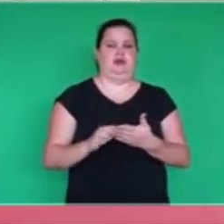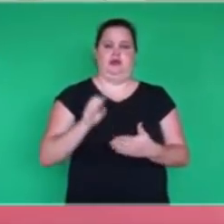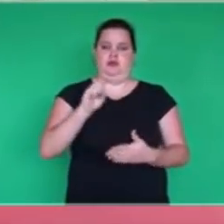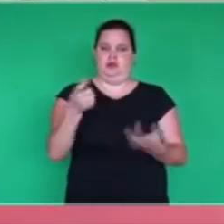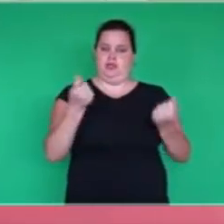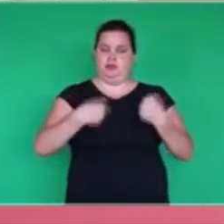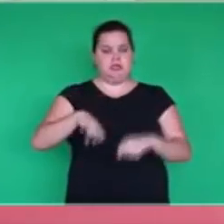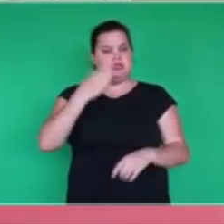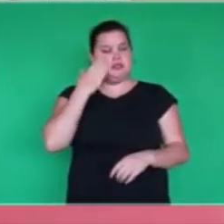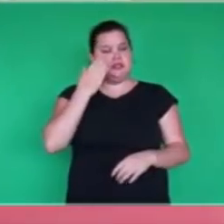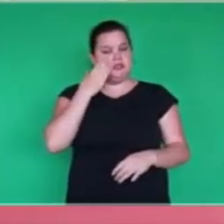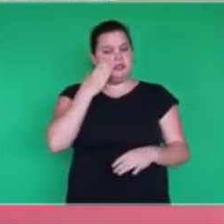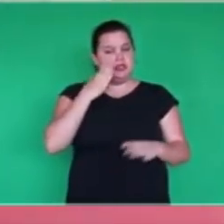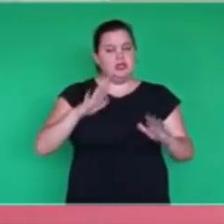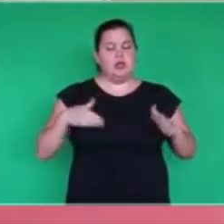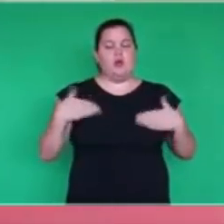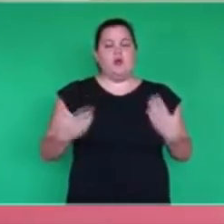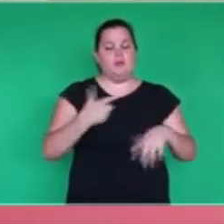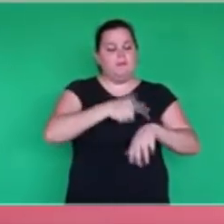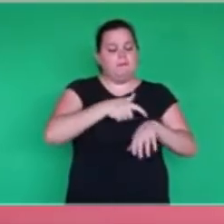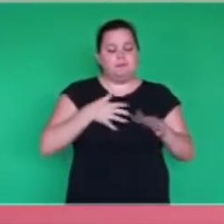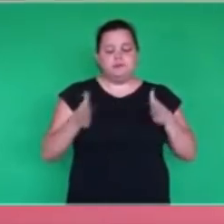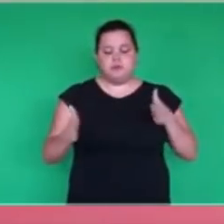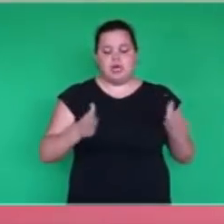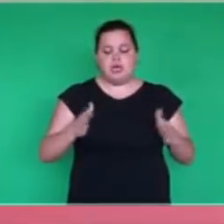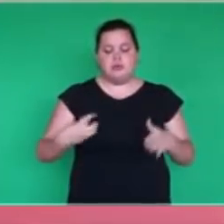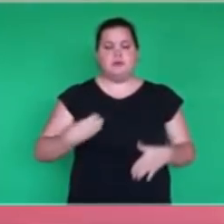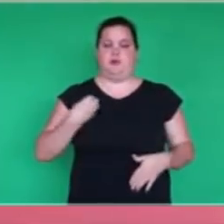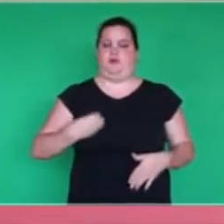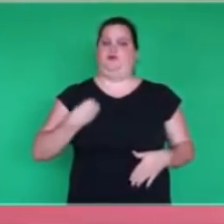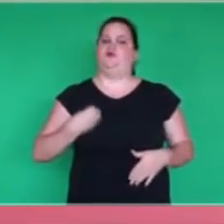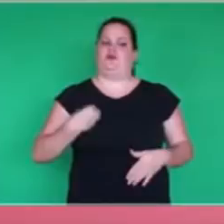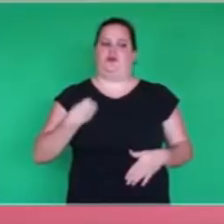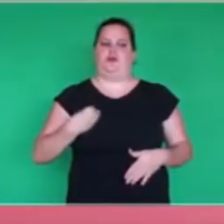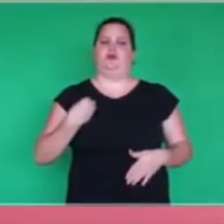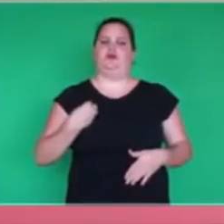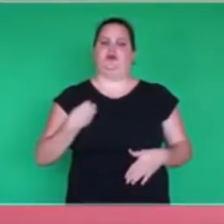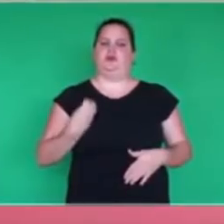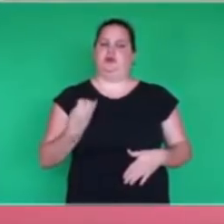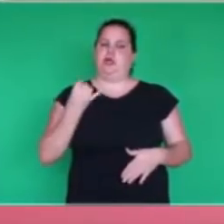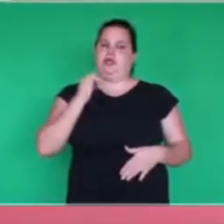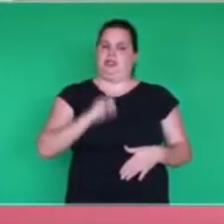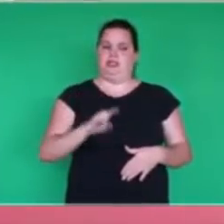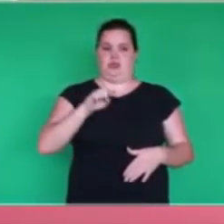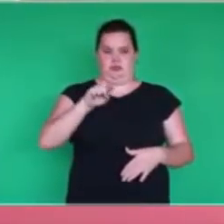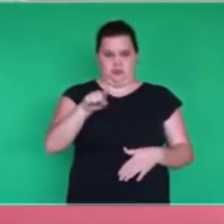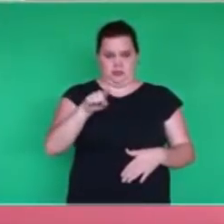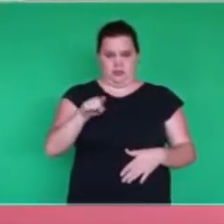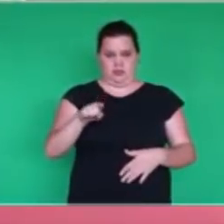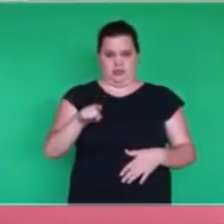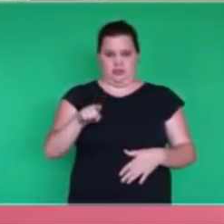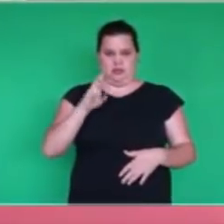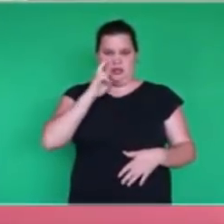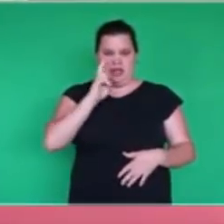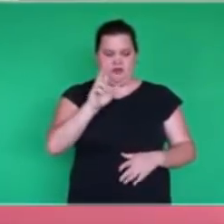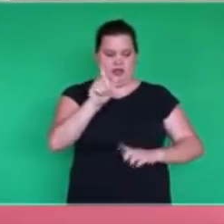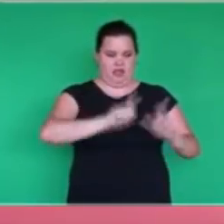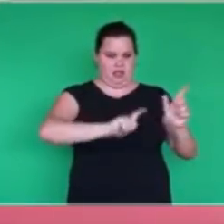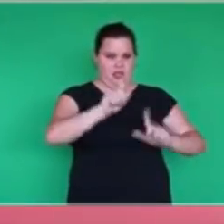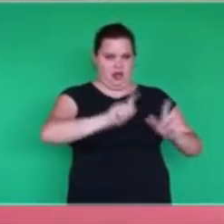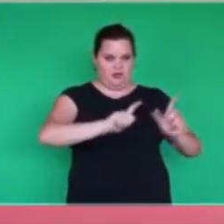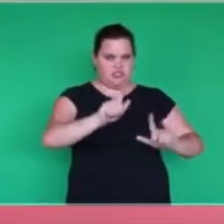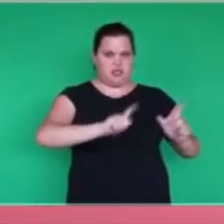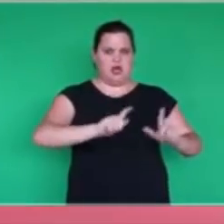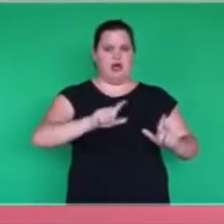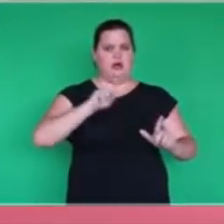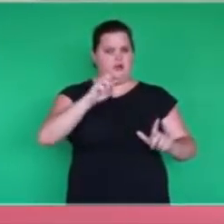entender que mundo nós estamos, o momento que nós estamos, e se você que está vendo rádio, televisão, jornal, tá, você